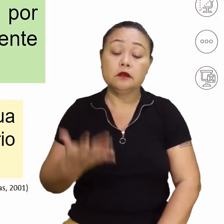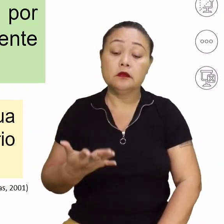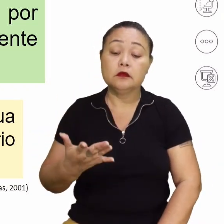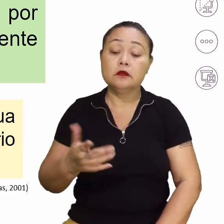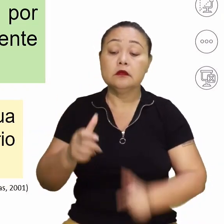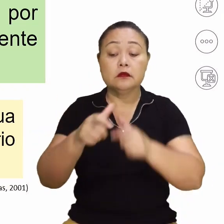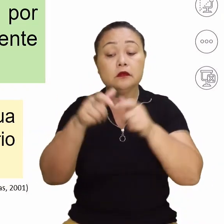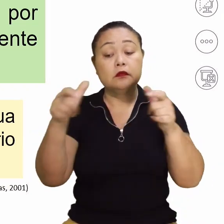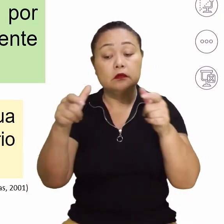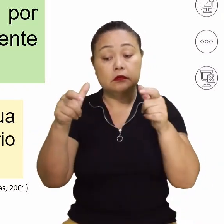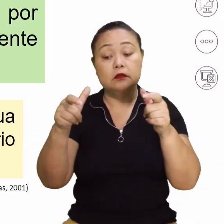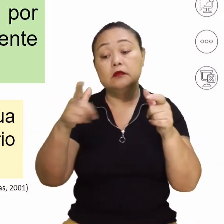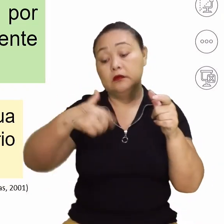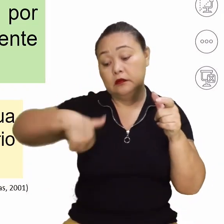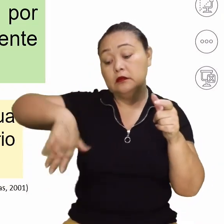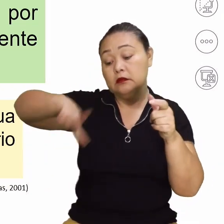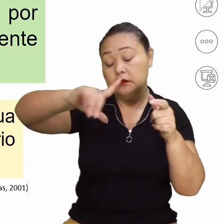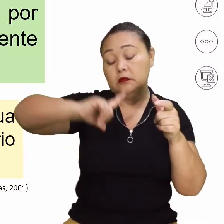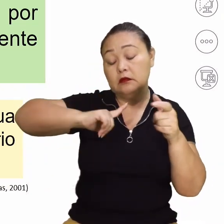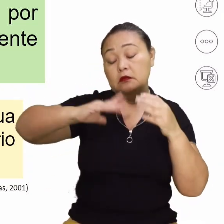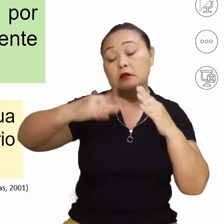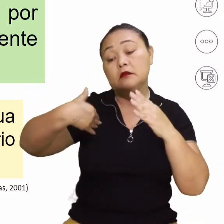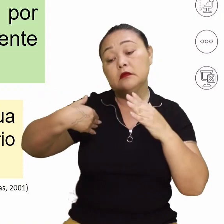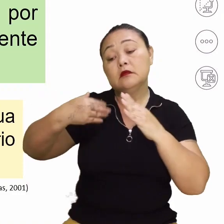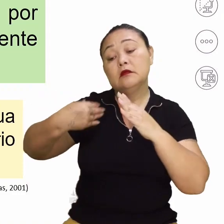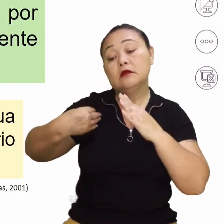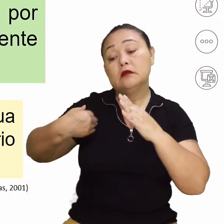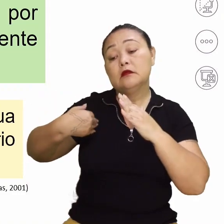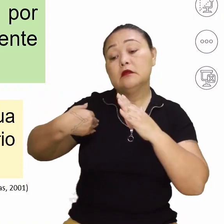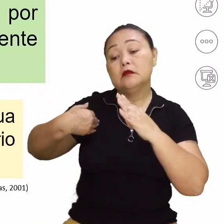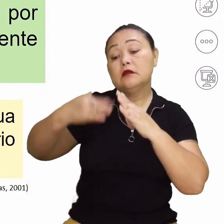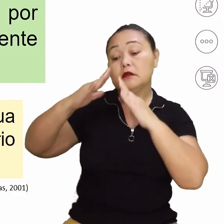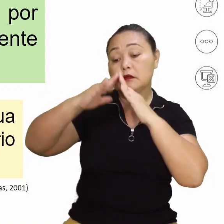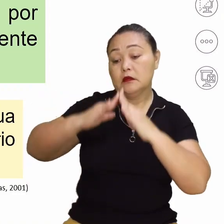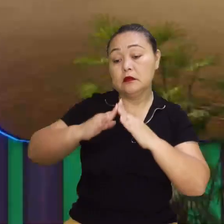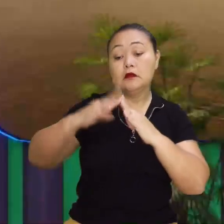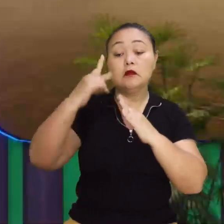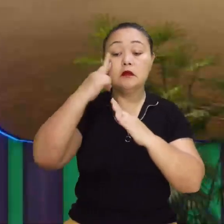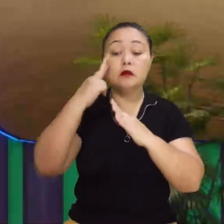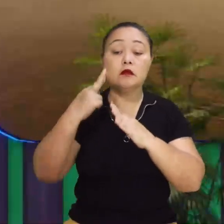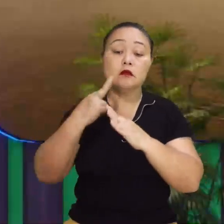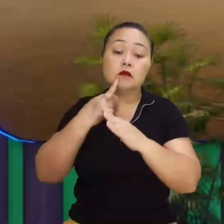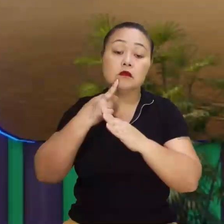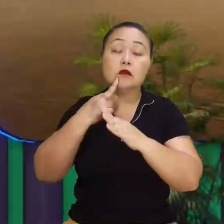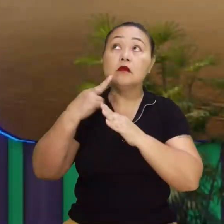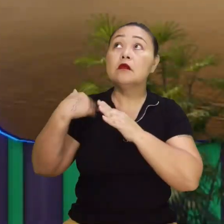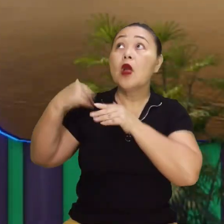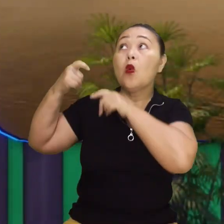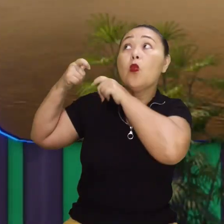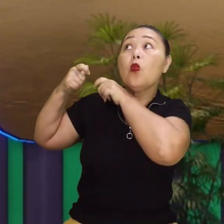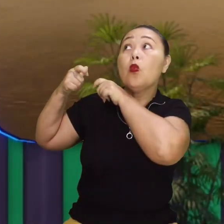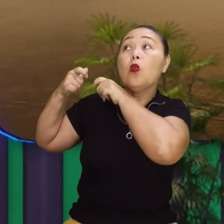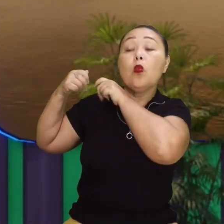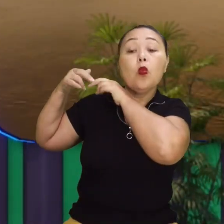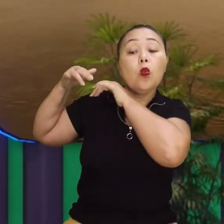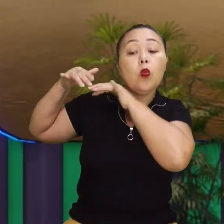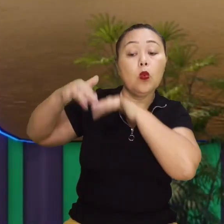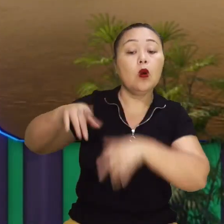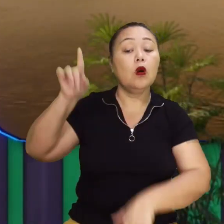a maioria de nós que estamos aqui em Rondônia viemos de outro lugar chega aí comigo diretor eu